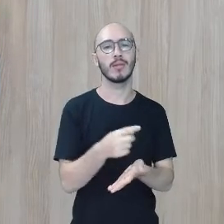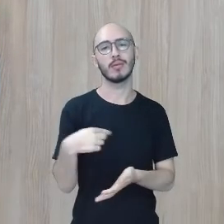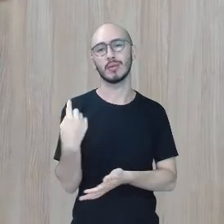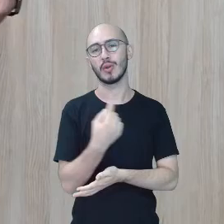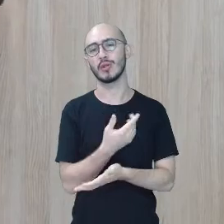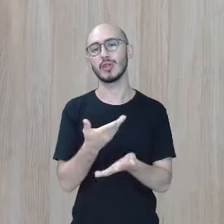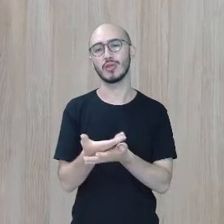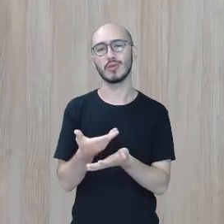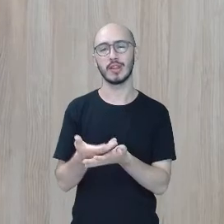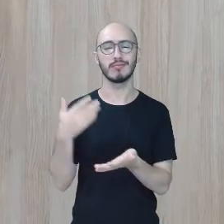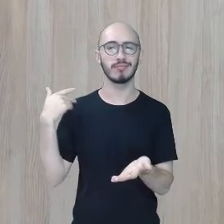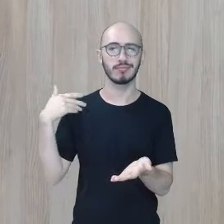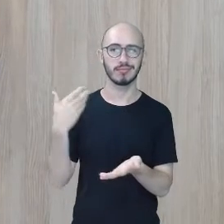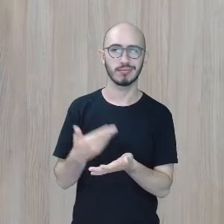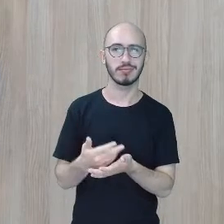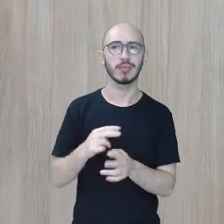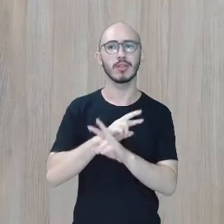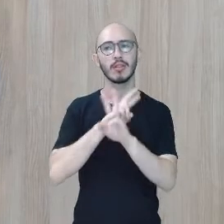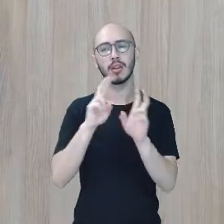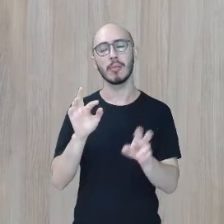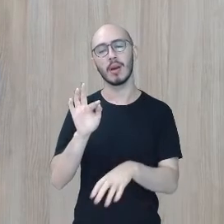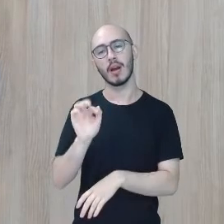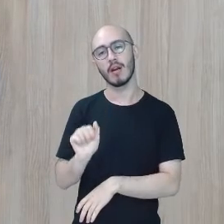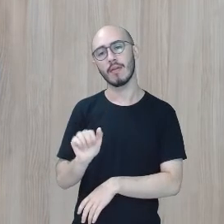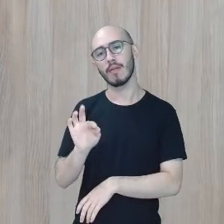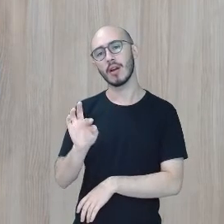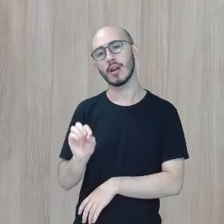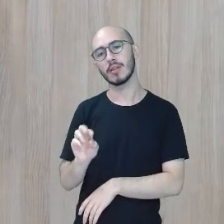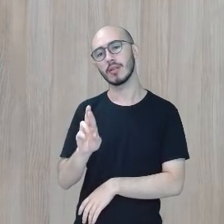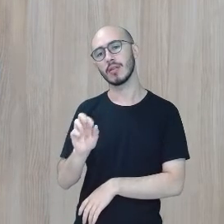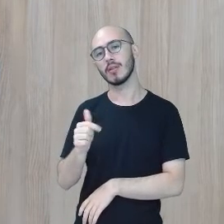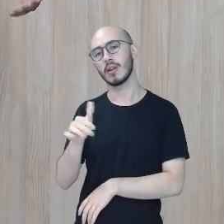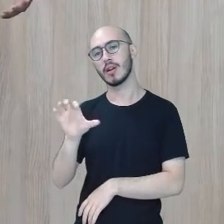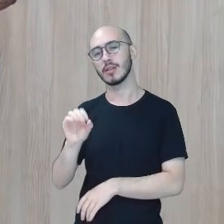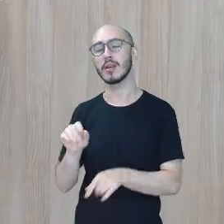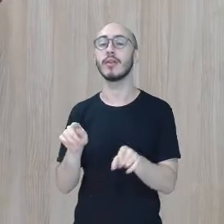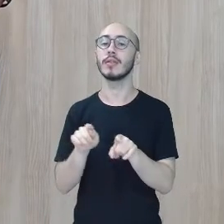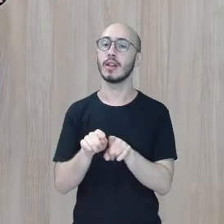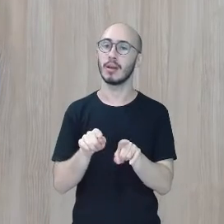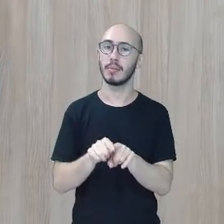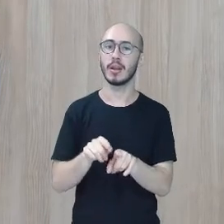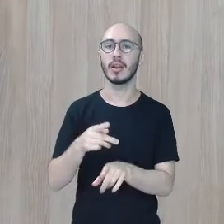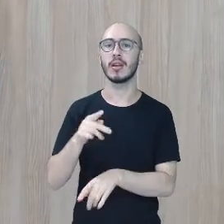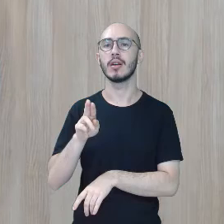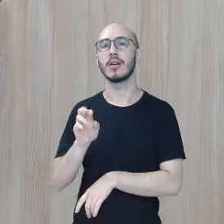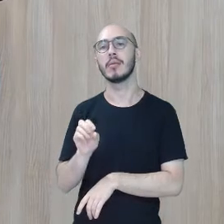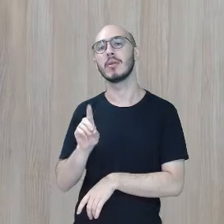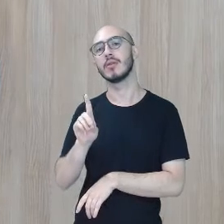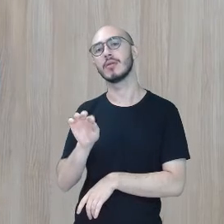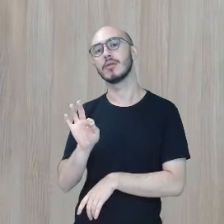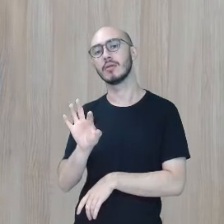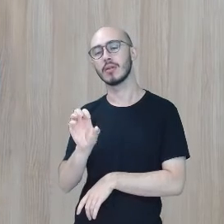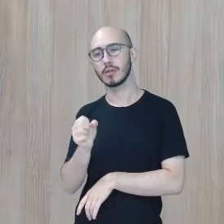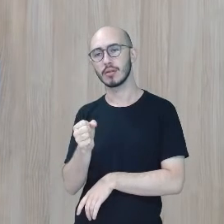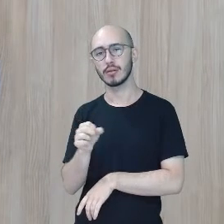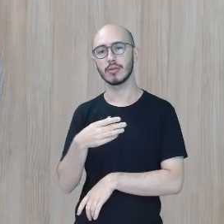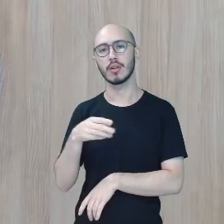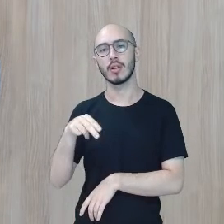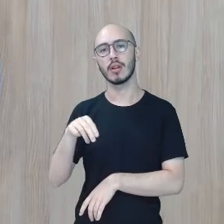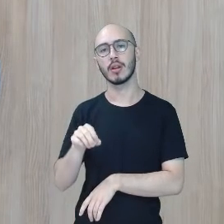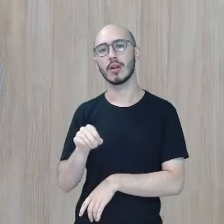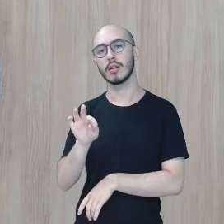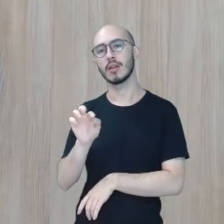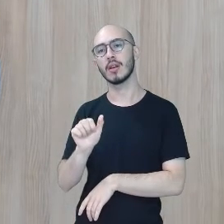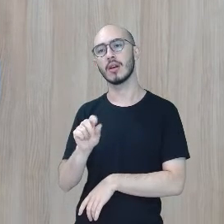estudando aí sobre fatoração e produtos notáveis, tá bom? Lembre-se sempre que a nossa aula ela tem um formato de